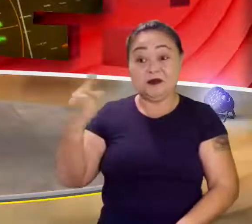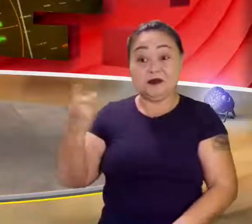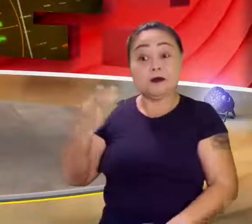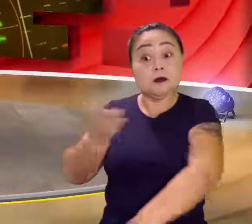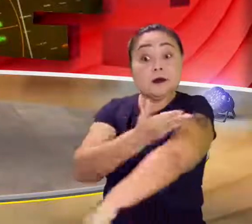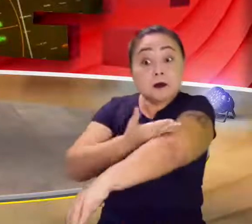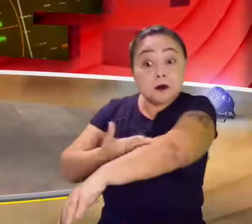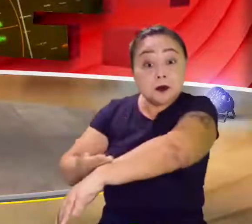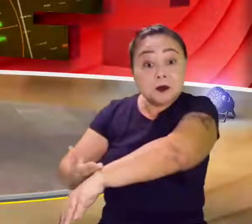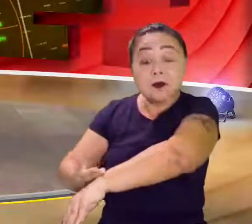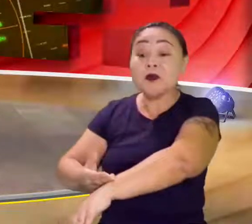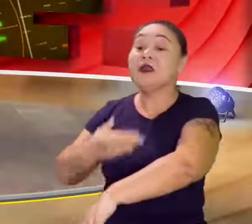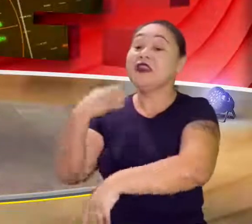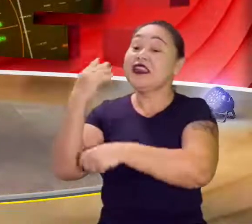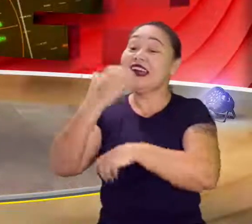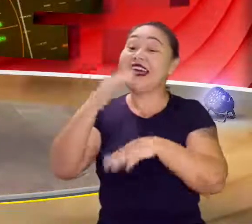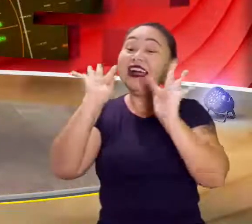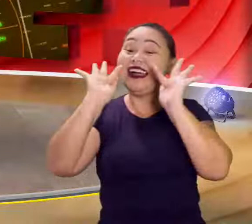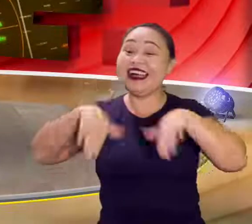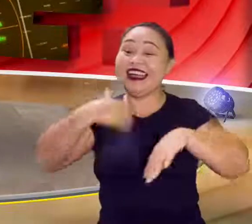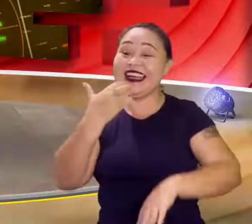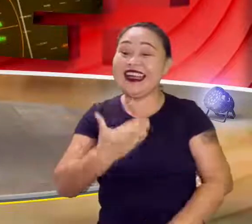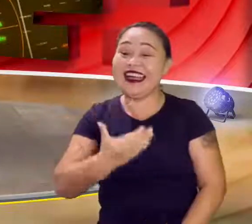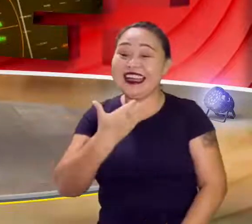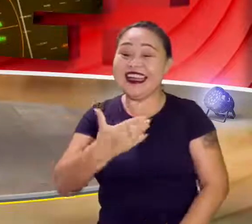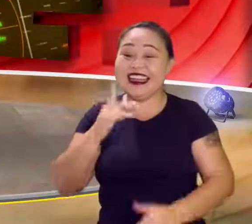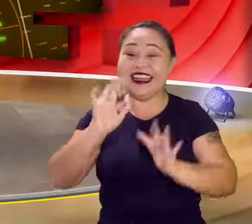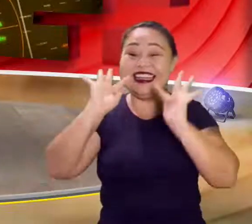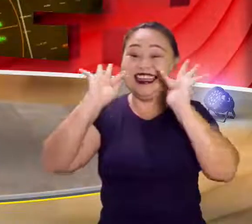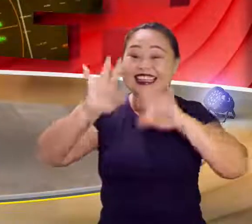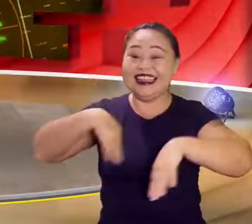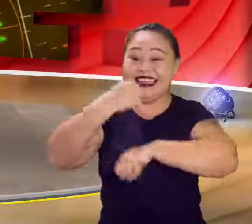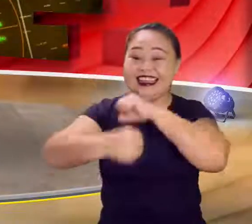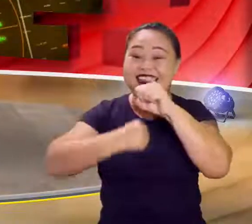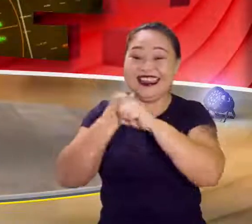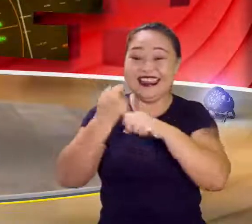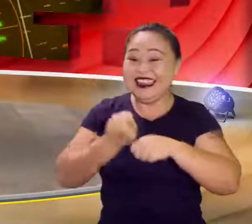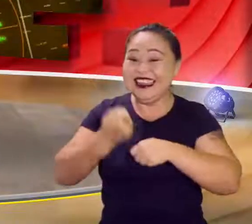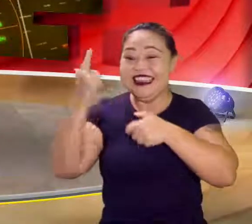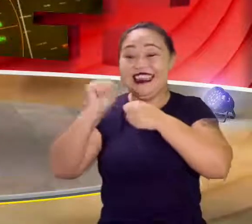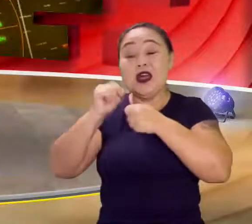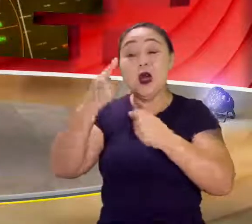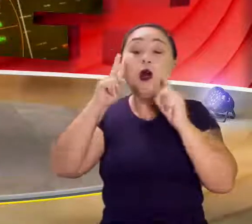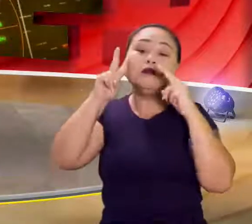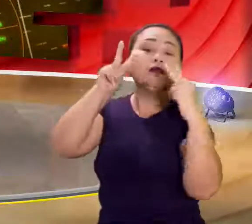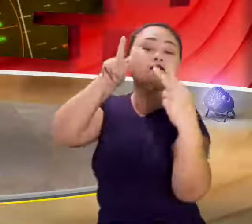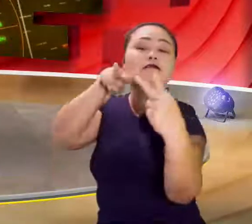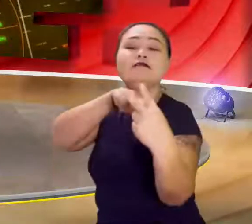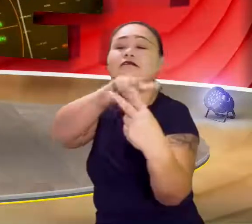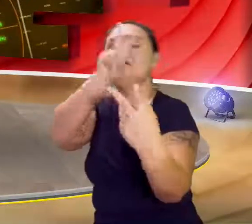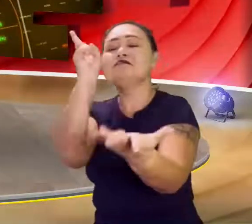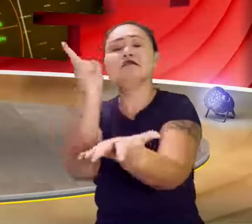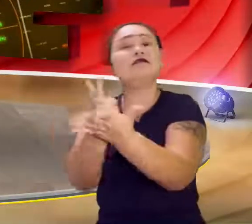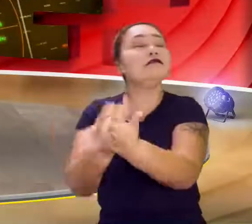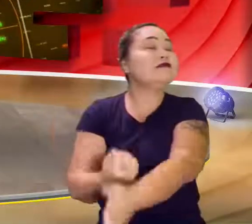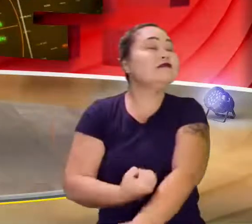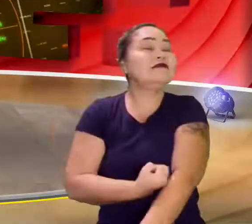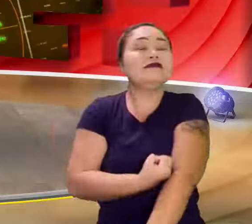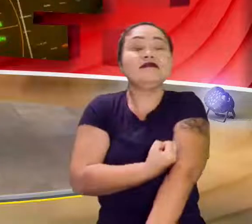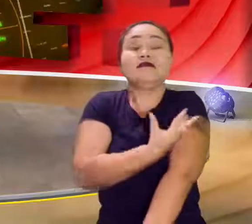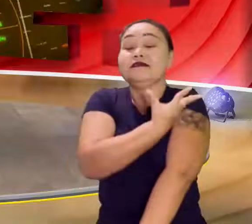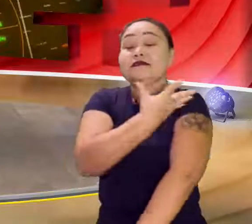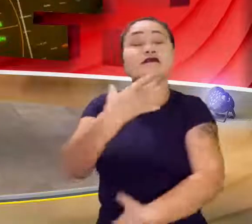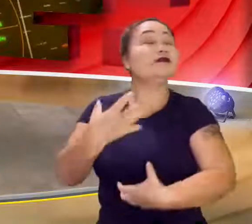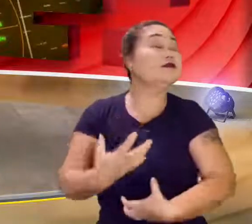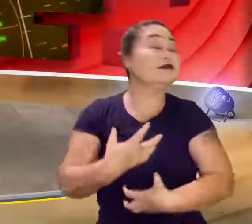branco, cantando essa música para esse final do ano. Ano novo já, né? Encerrando o ano. Olhando para você e as mesmas